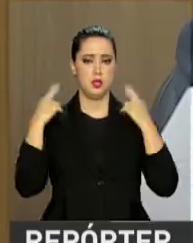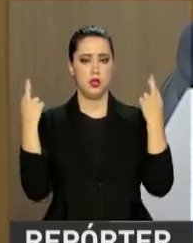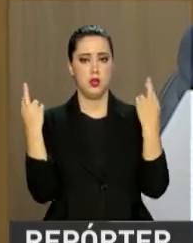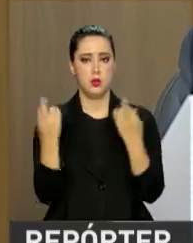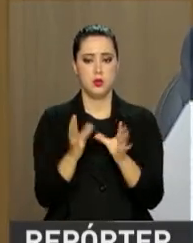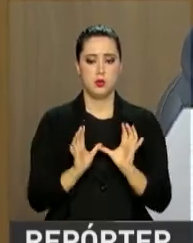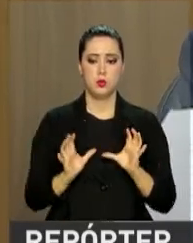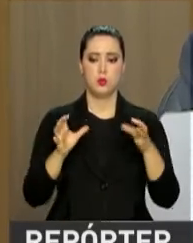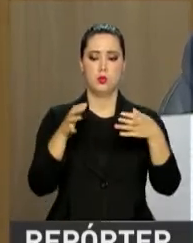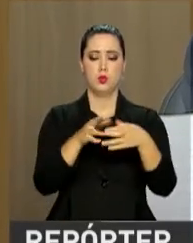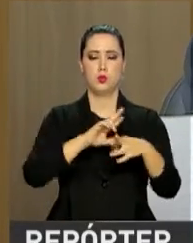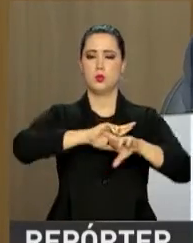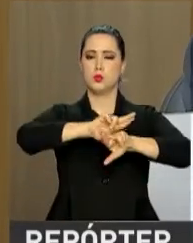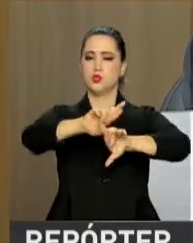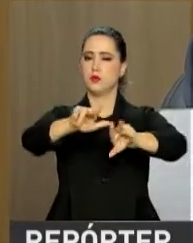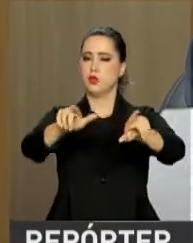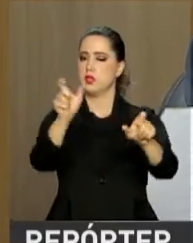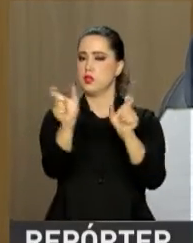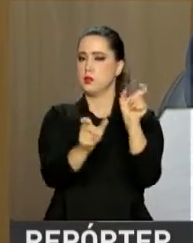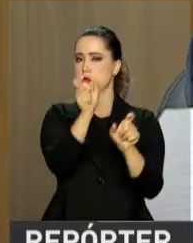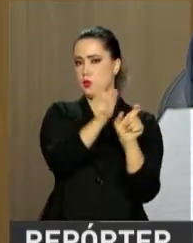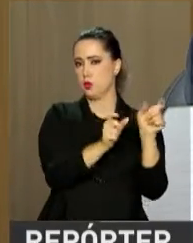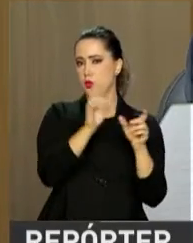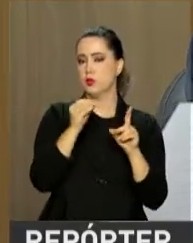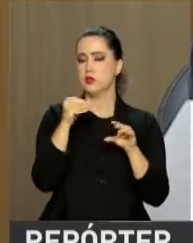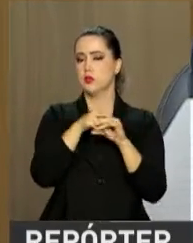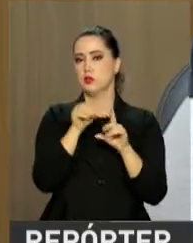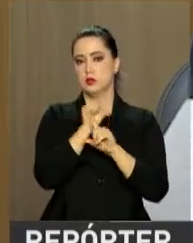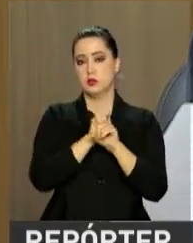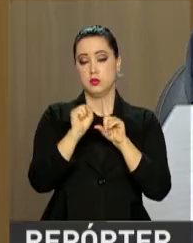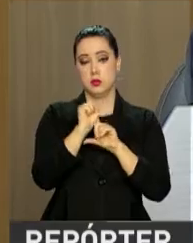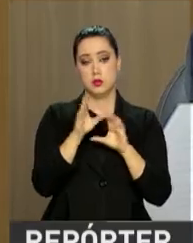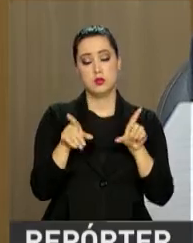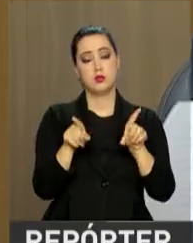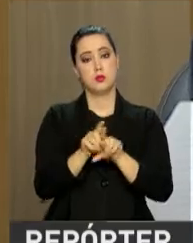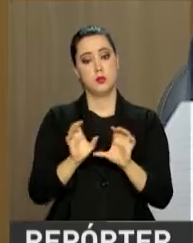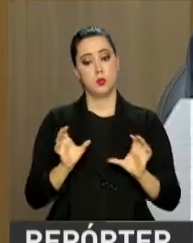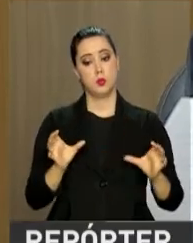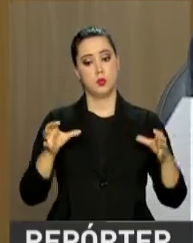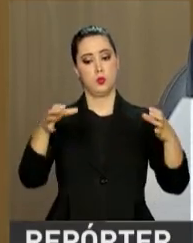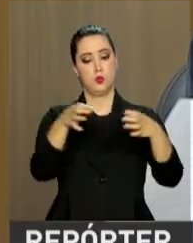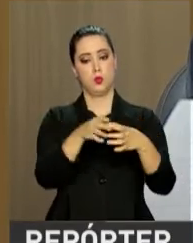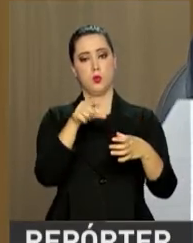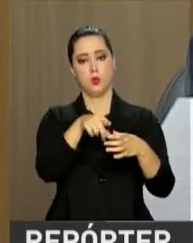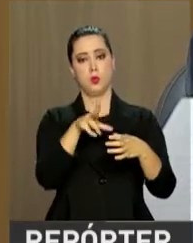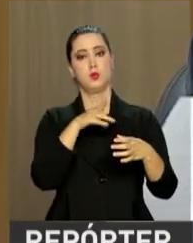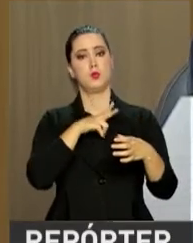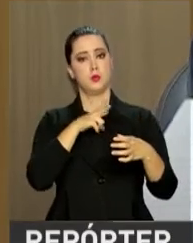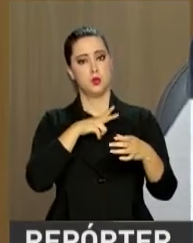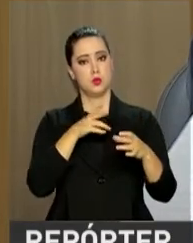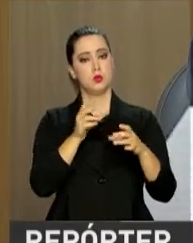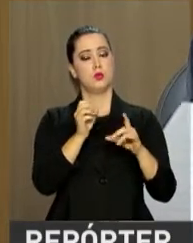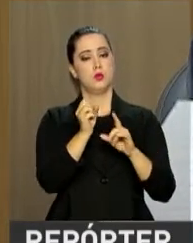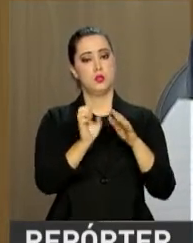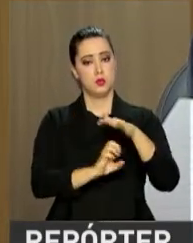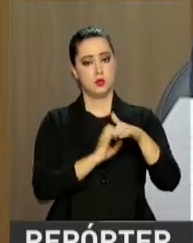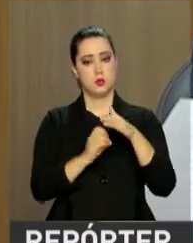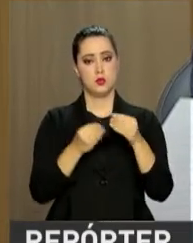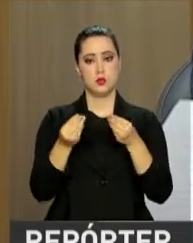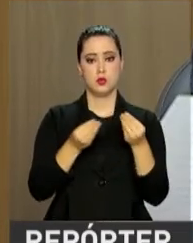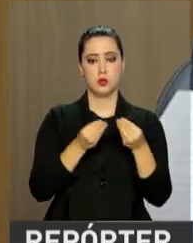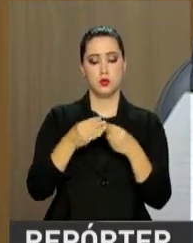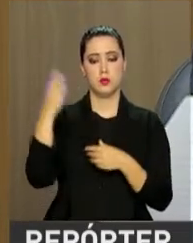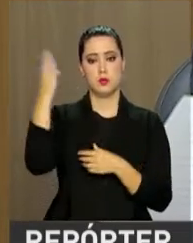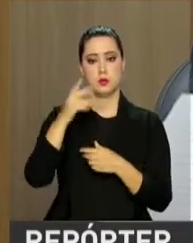variados a aspectos da sociedade e do setor privado para ouvi los a respeito de como o brasil deverá